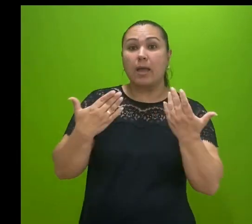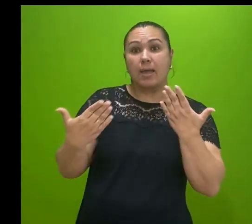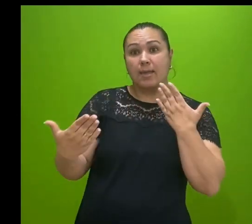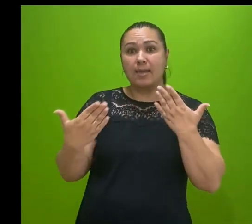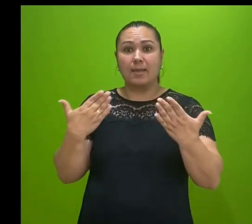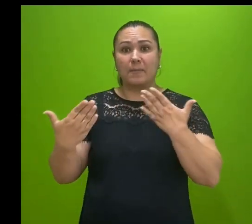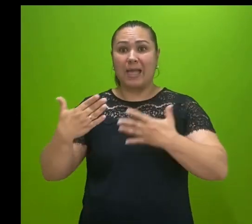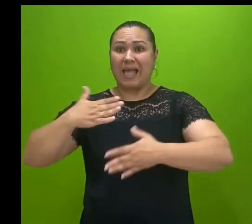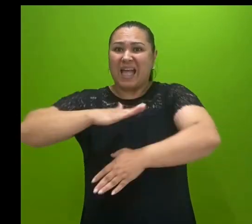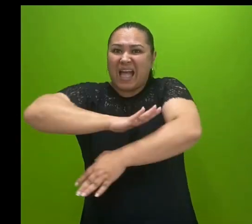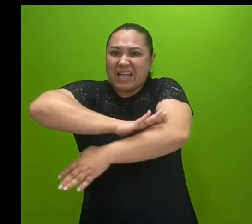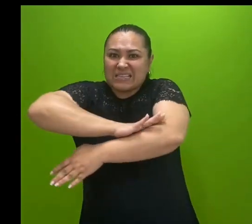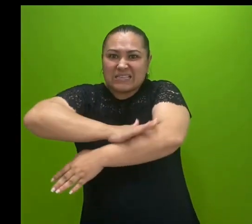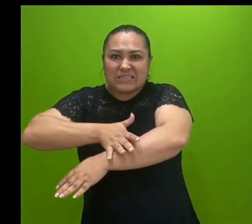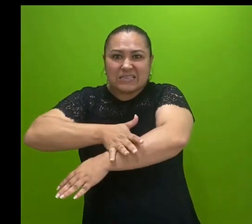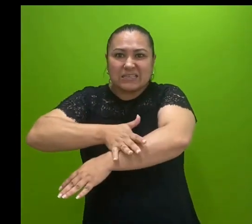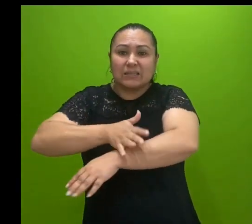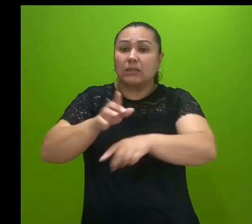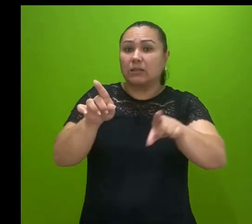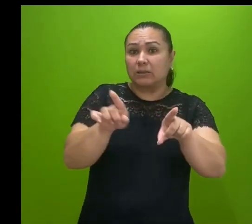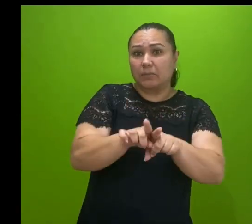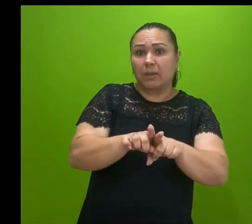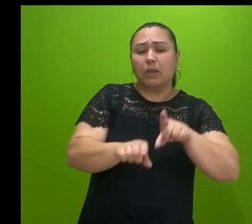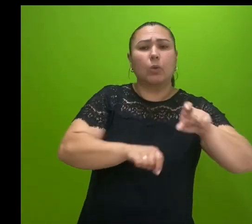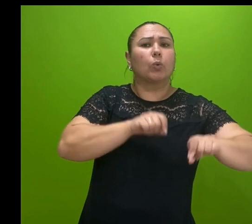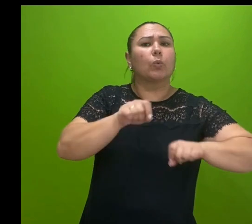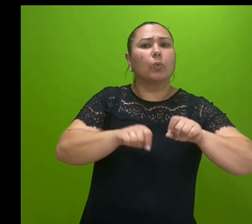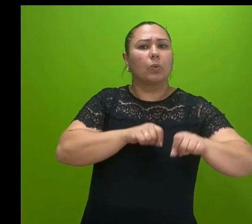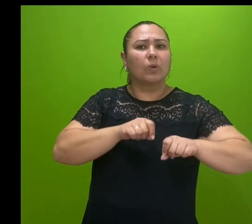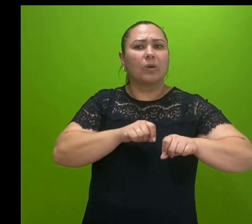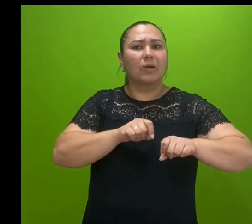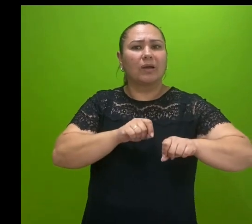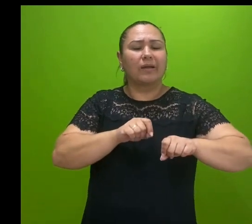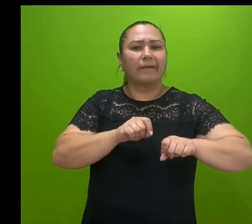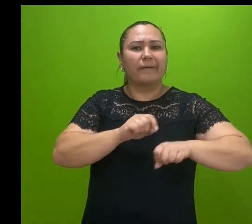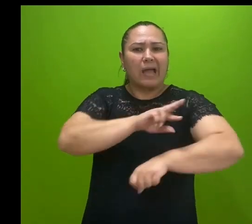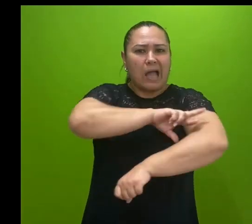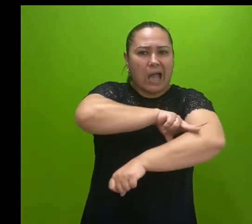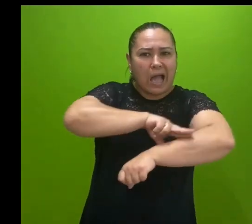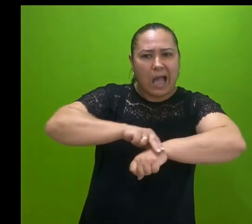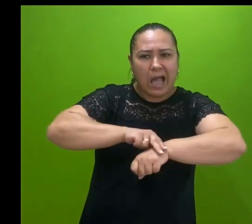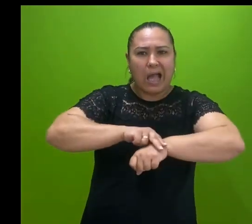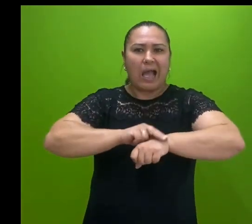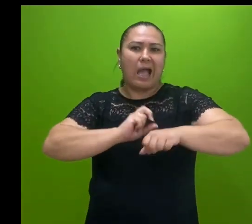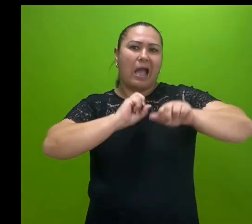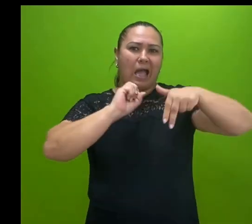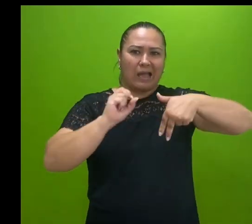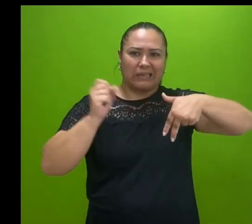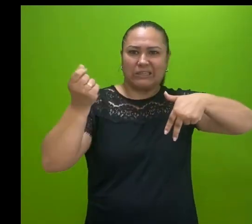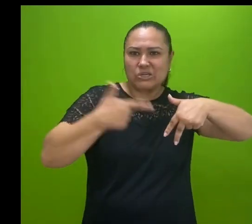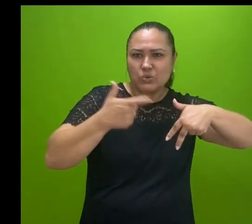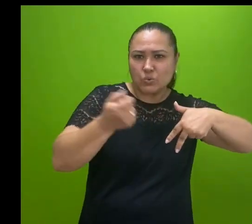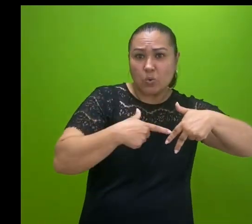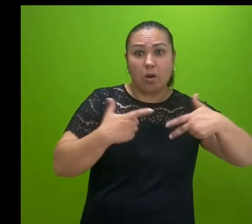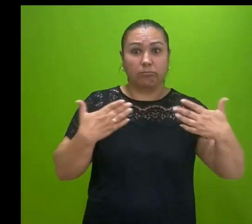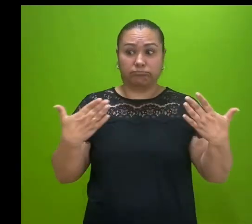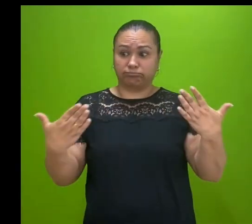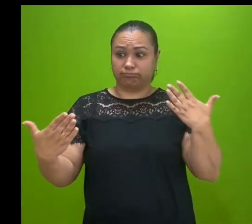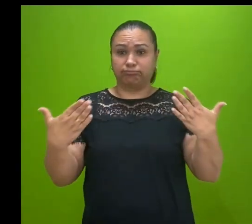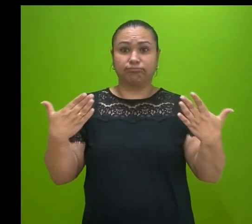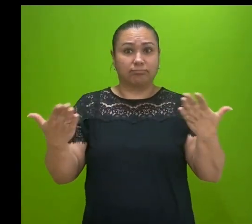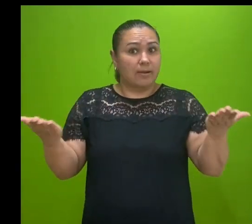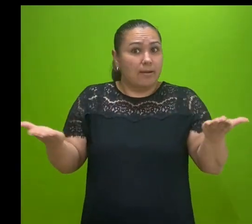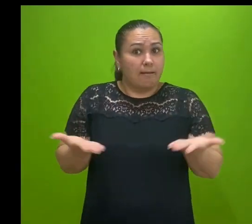do racismo à injúria racial, que aconteceu agora em 2021 pelo STF e que